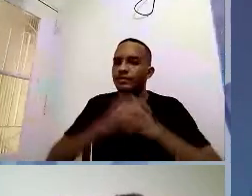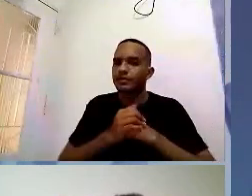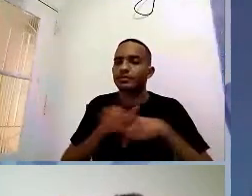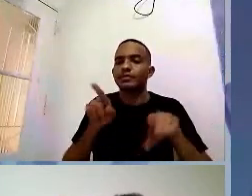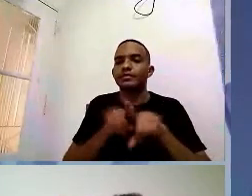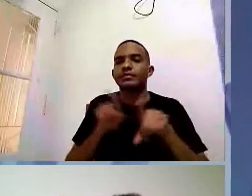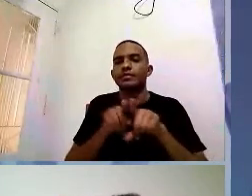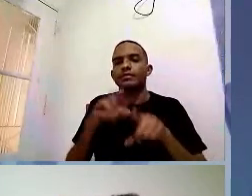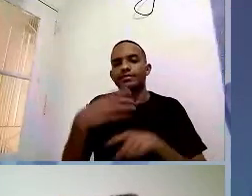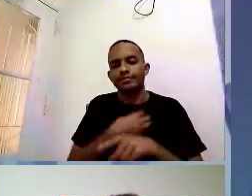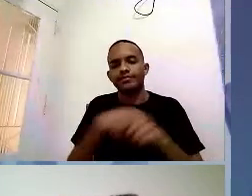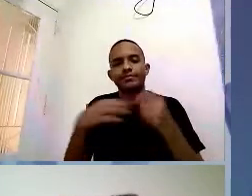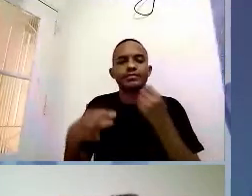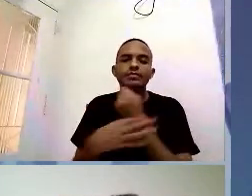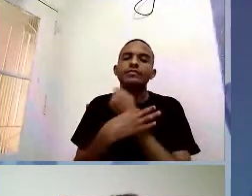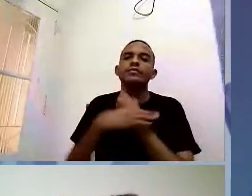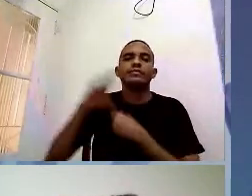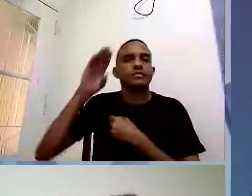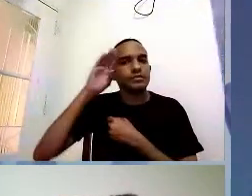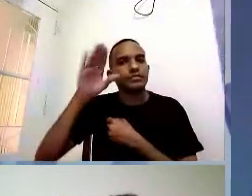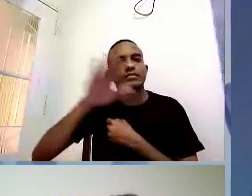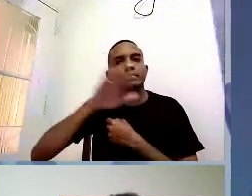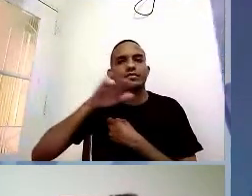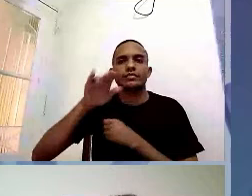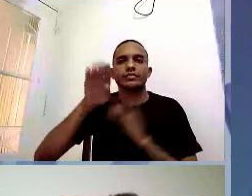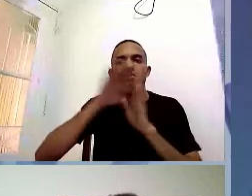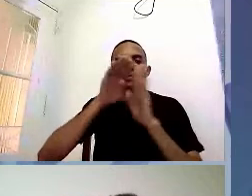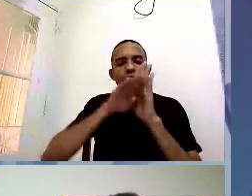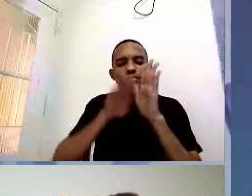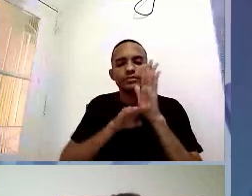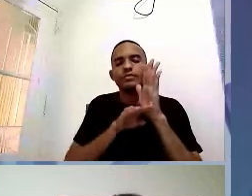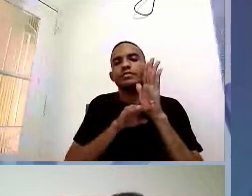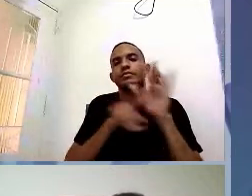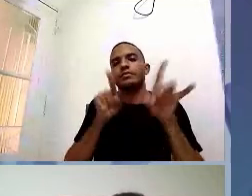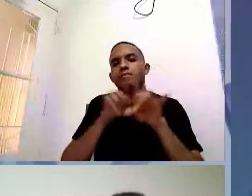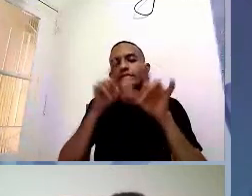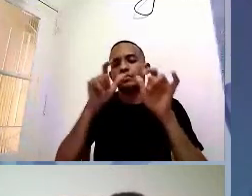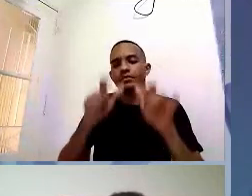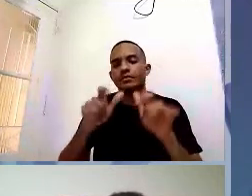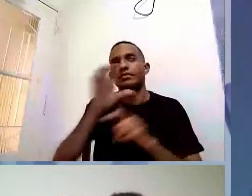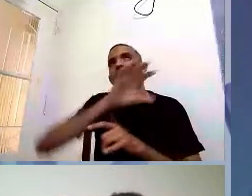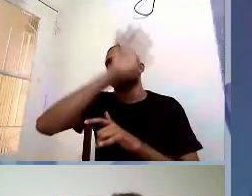a assegurar prioridade a essa agenda em âmbito local e nacional.